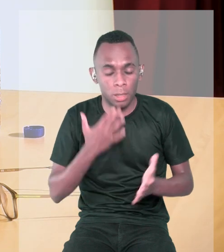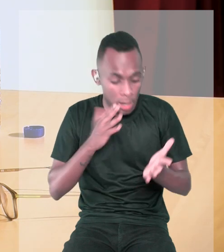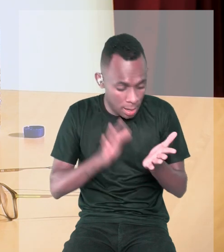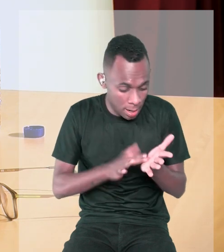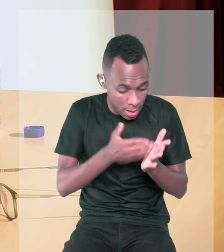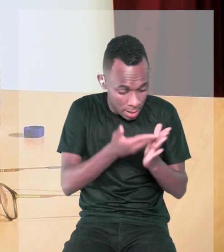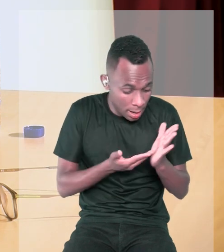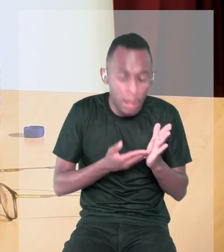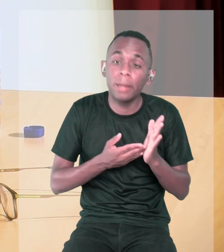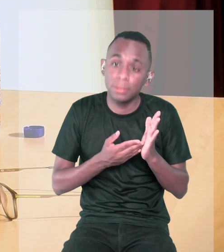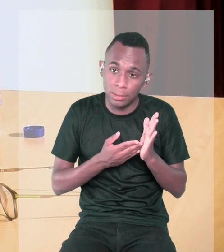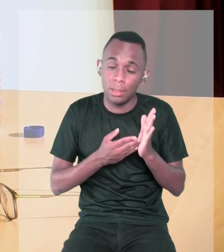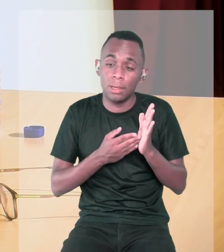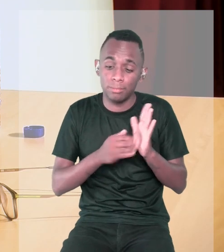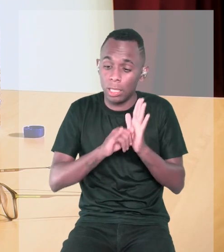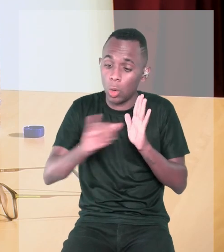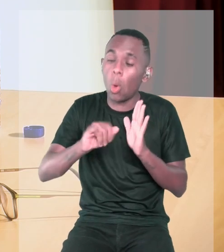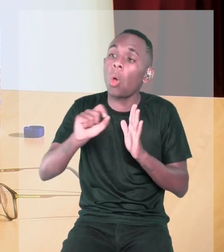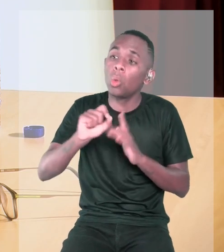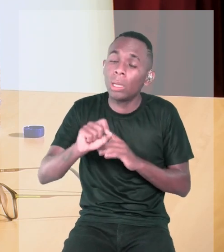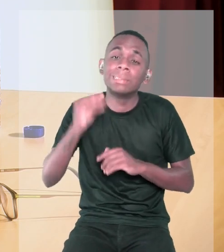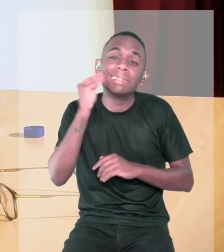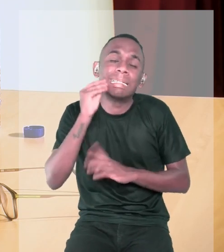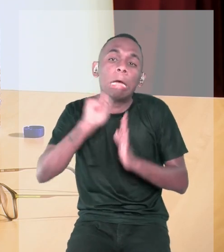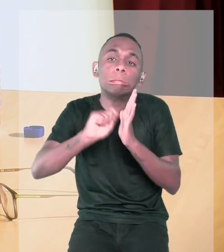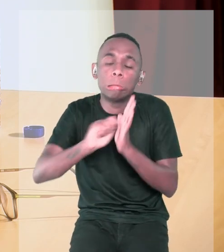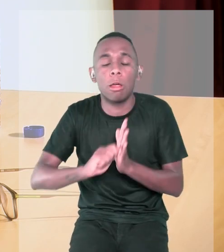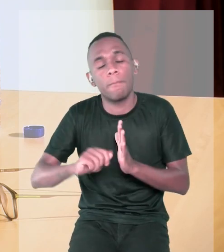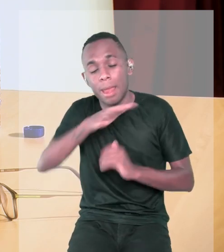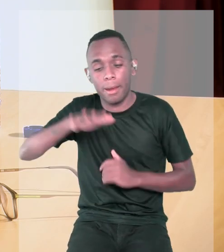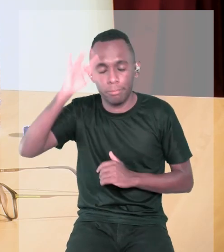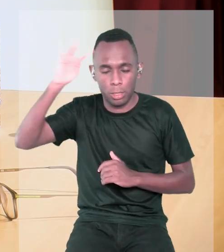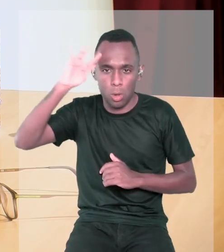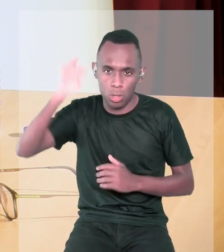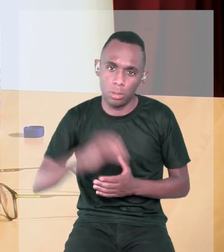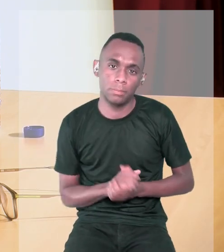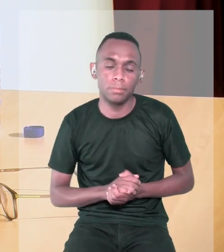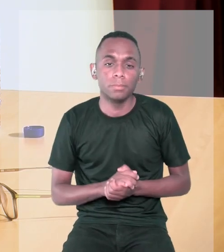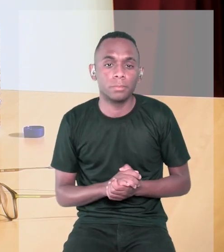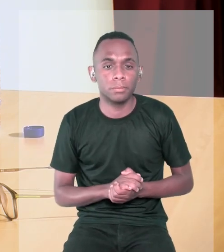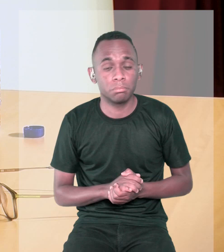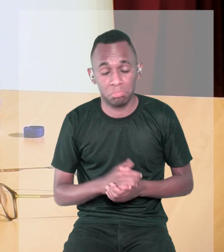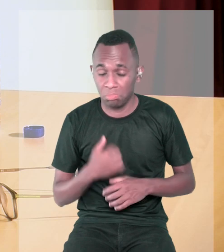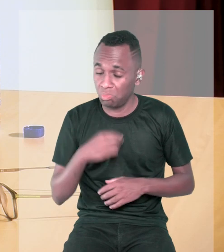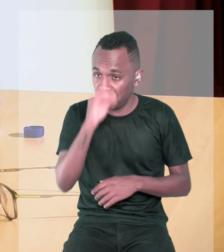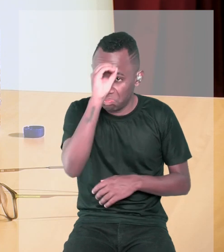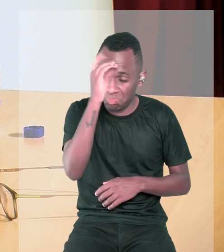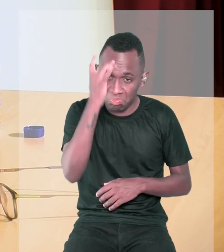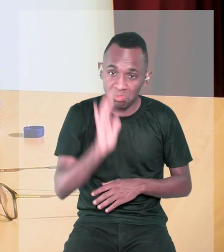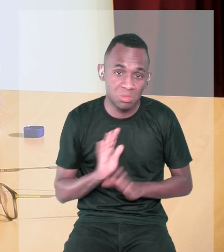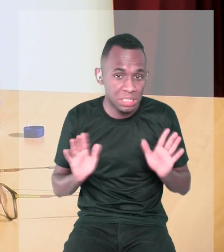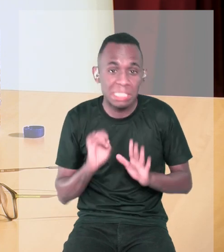Na carta, André conta dessa tentativa de escrita em seu trabalho teórico. Eu